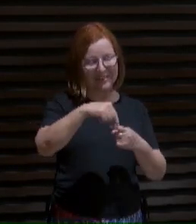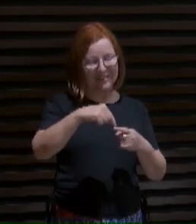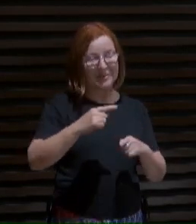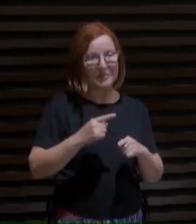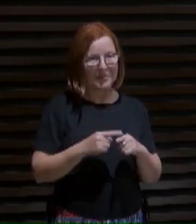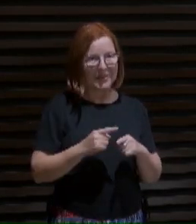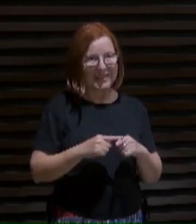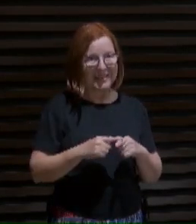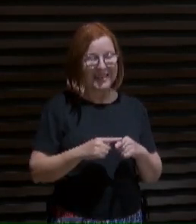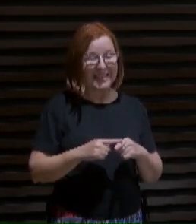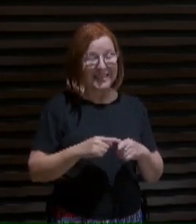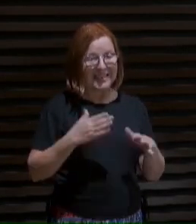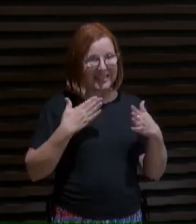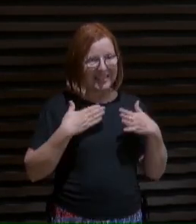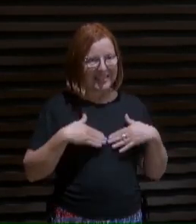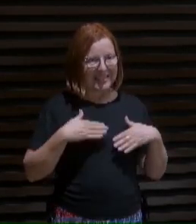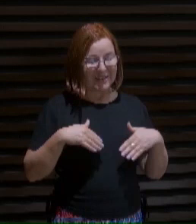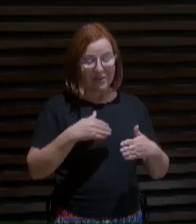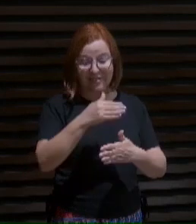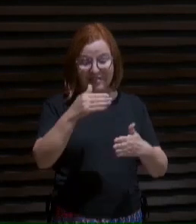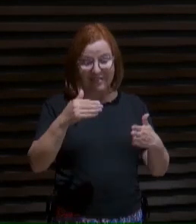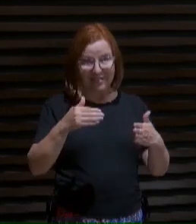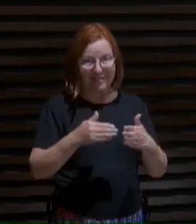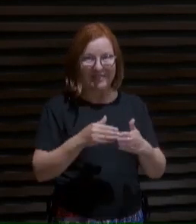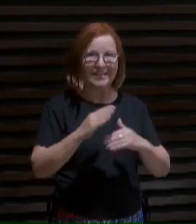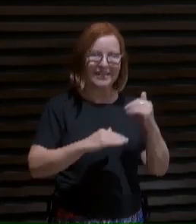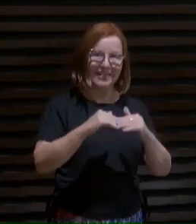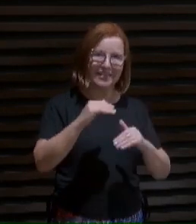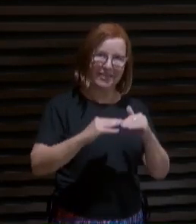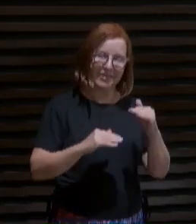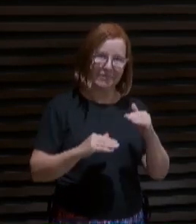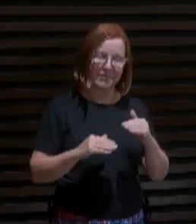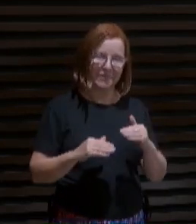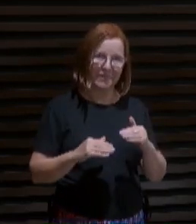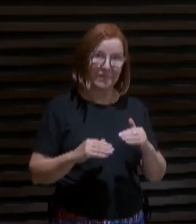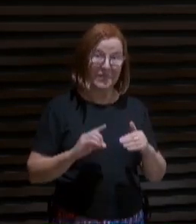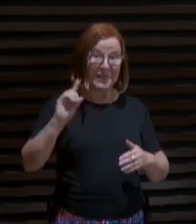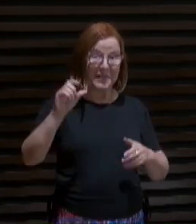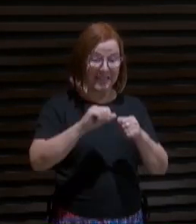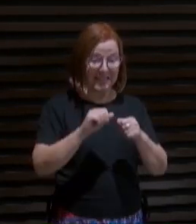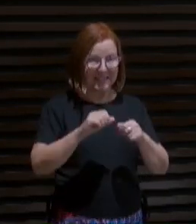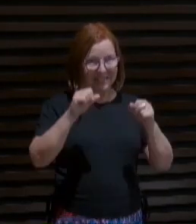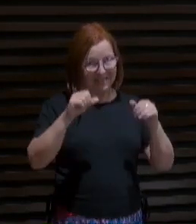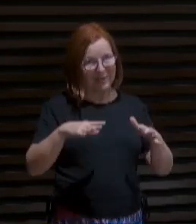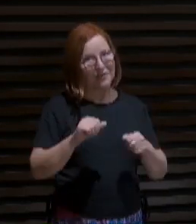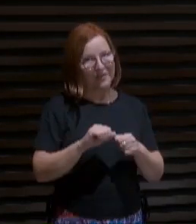nele descansou de toda a obra que como Criador fizera.